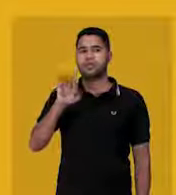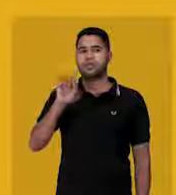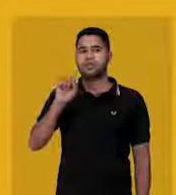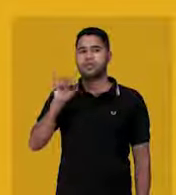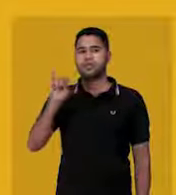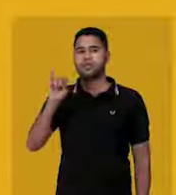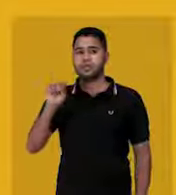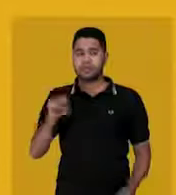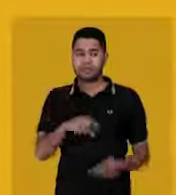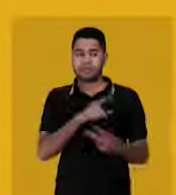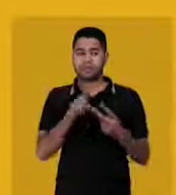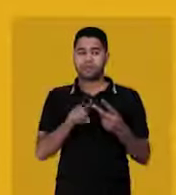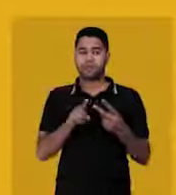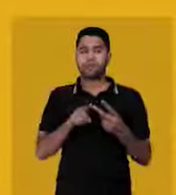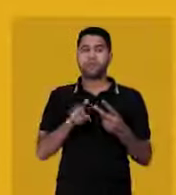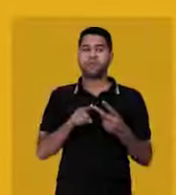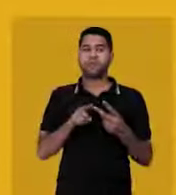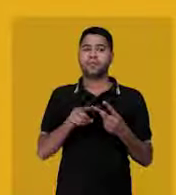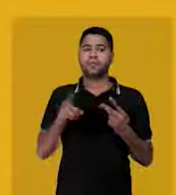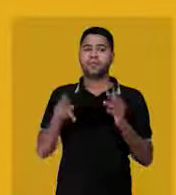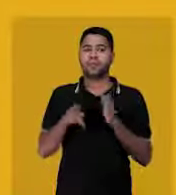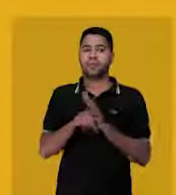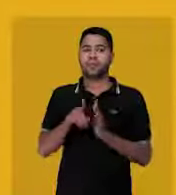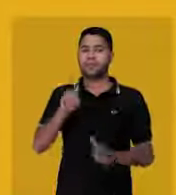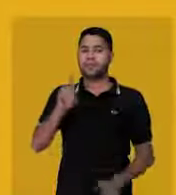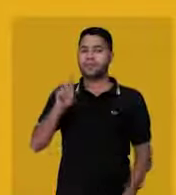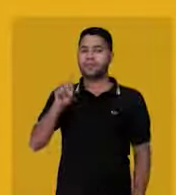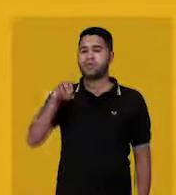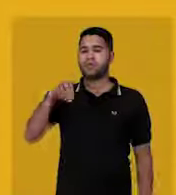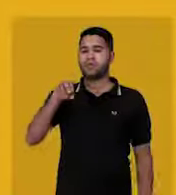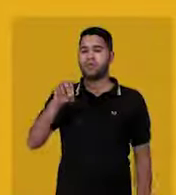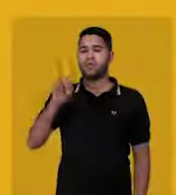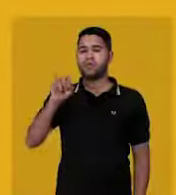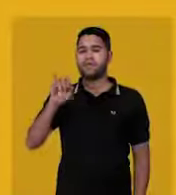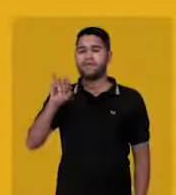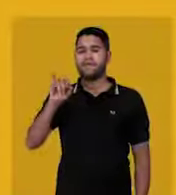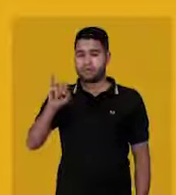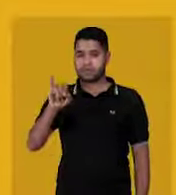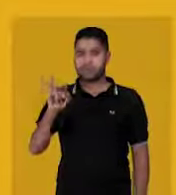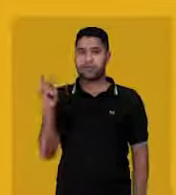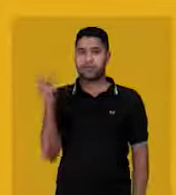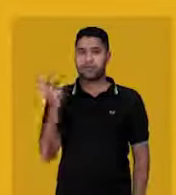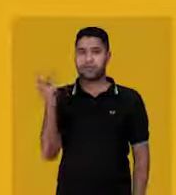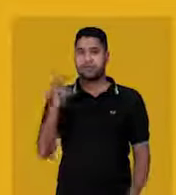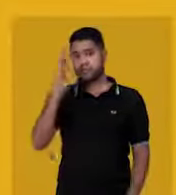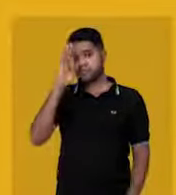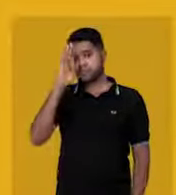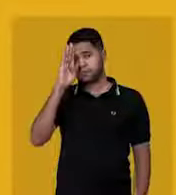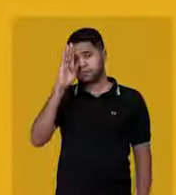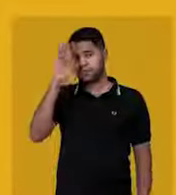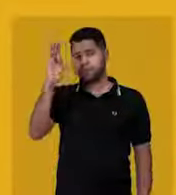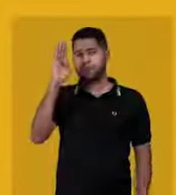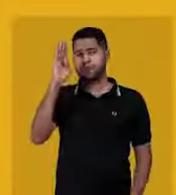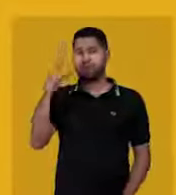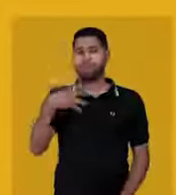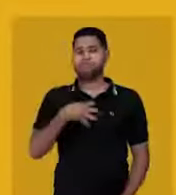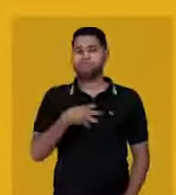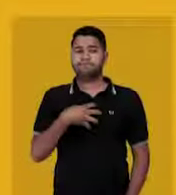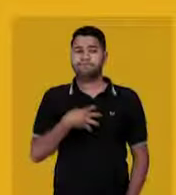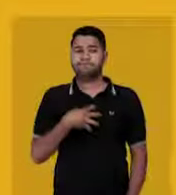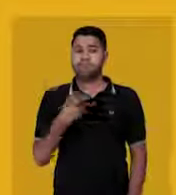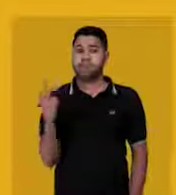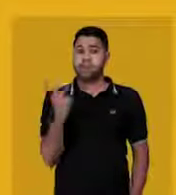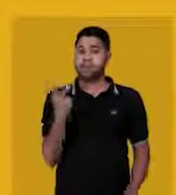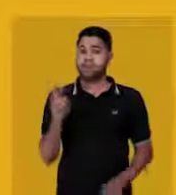a Donovane ou infanto são responsáveis por essa doença. Principais sintomas. Como são duas